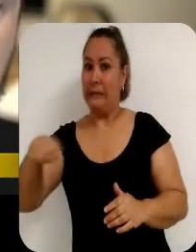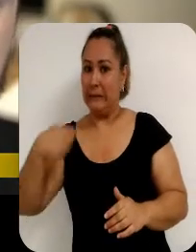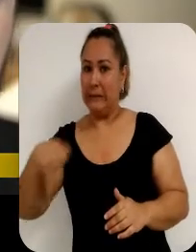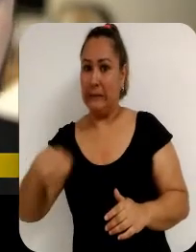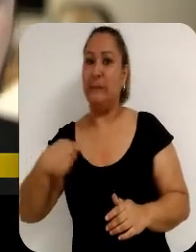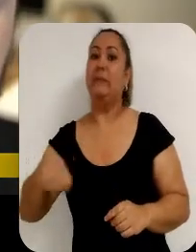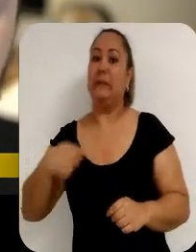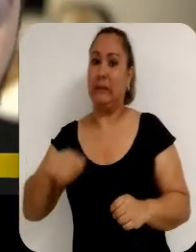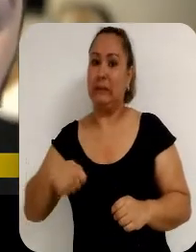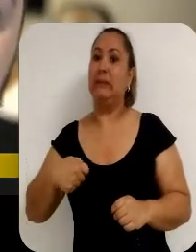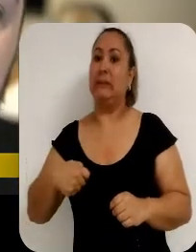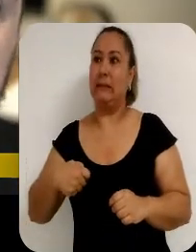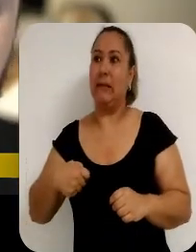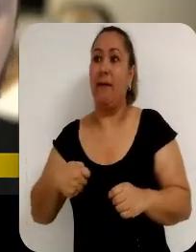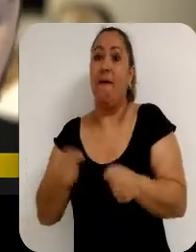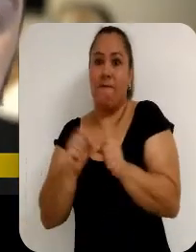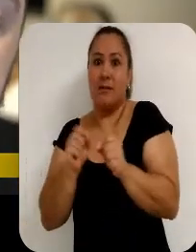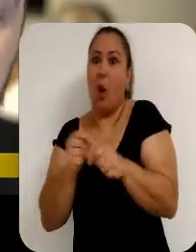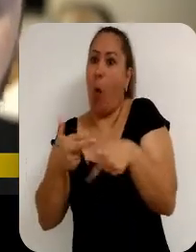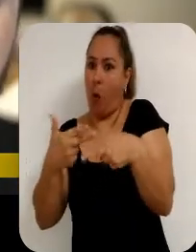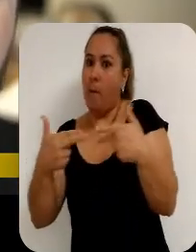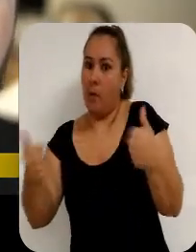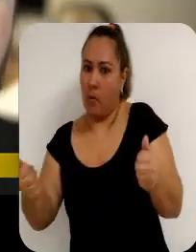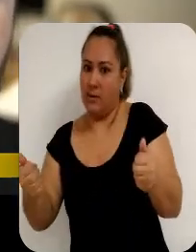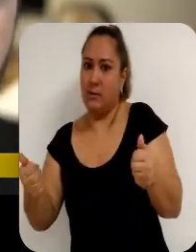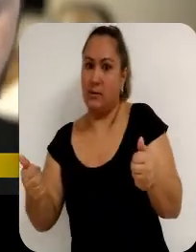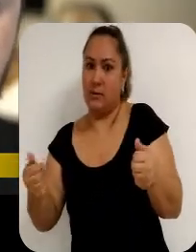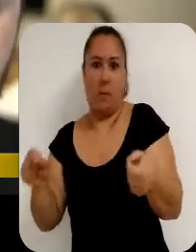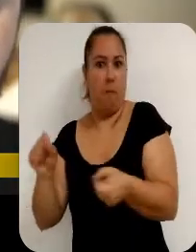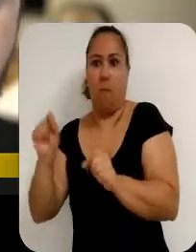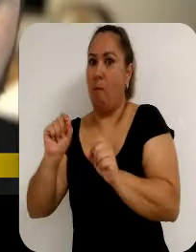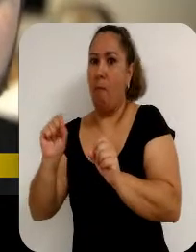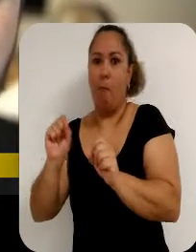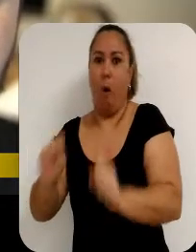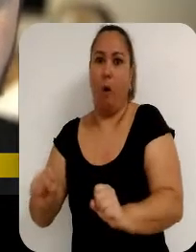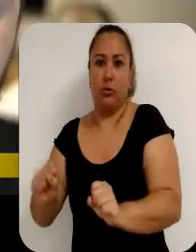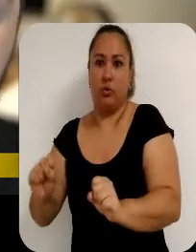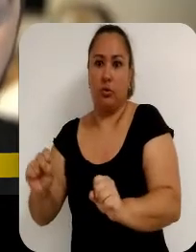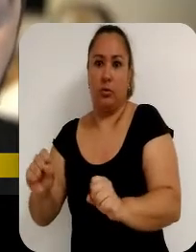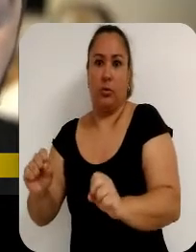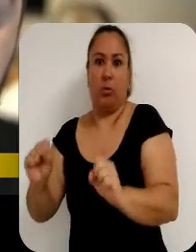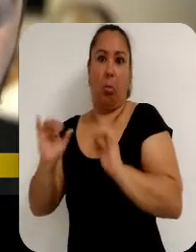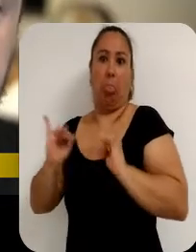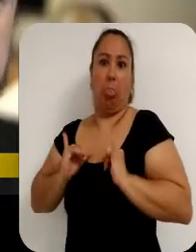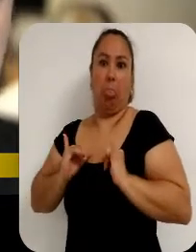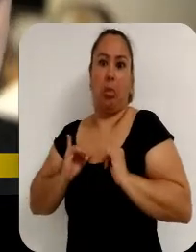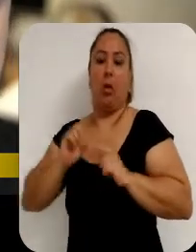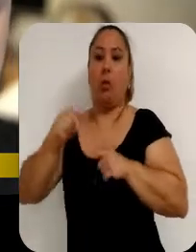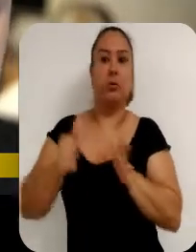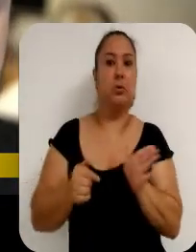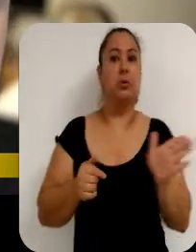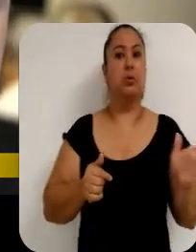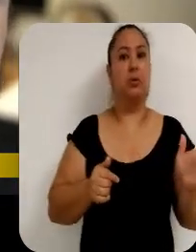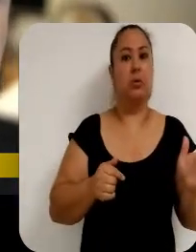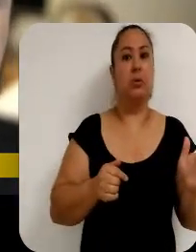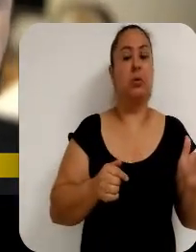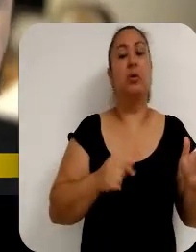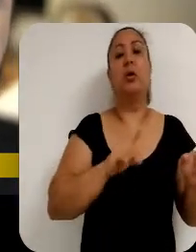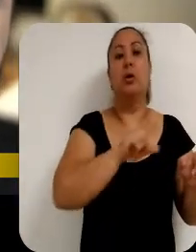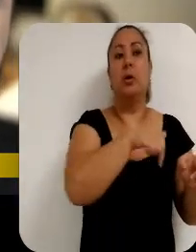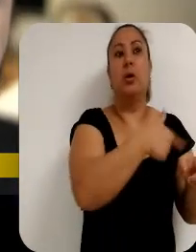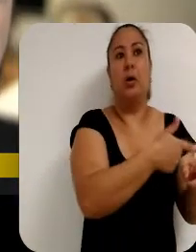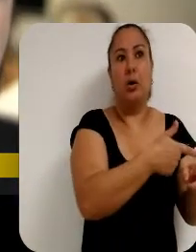questão e todos os países estão se movendo. E a gente tem o cenário da supressão. O cenário da